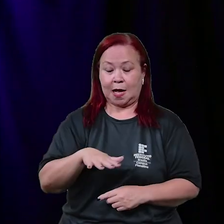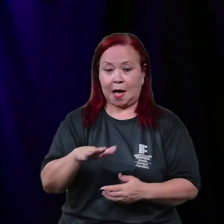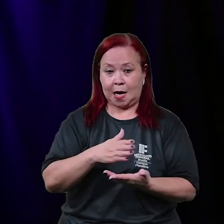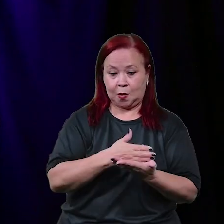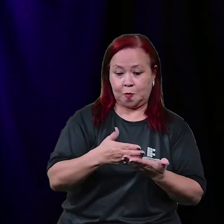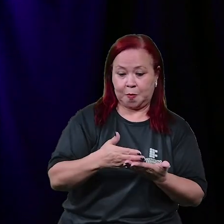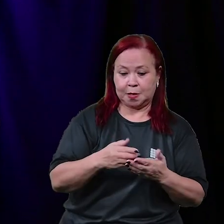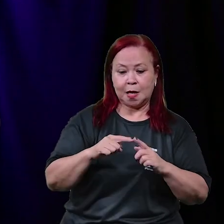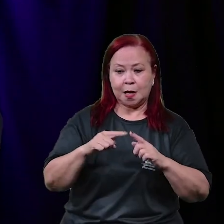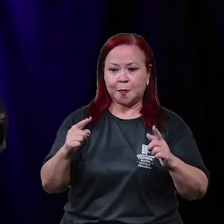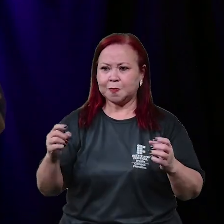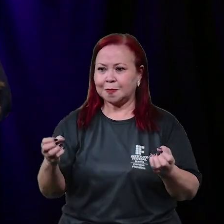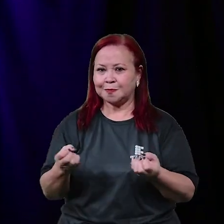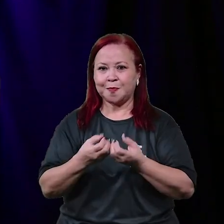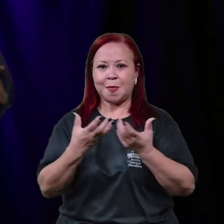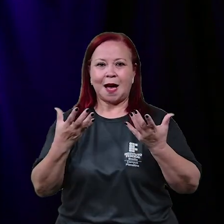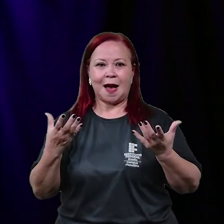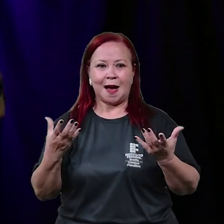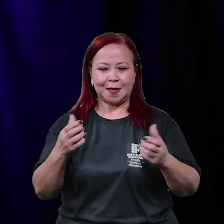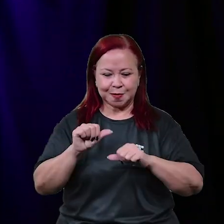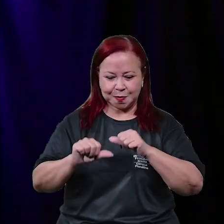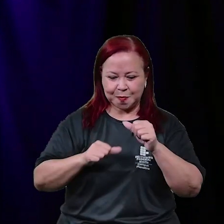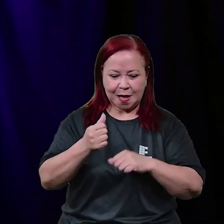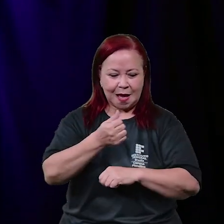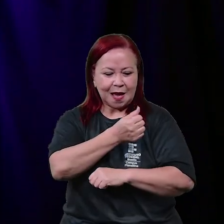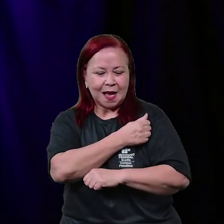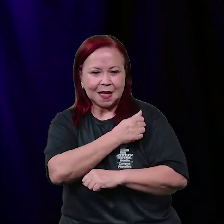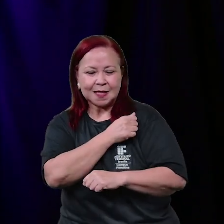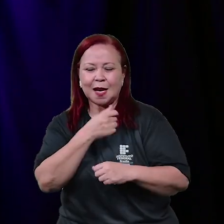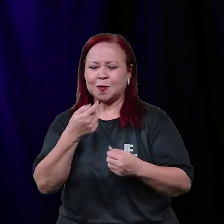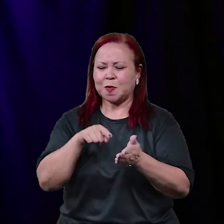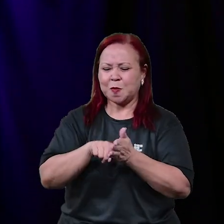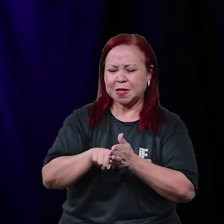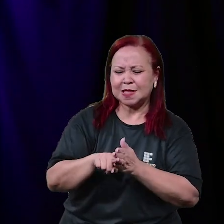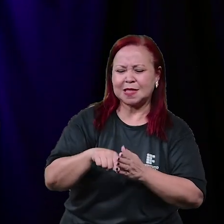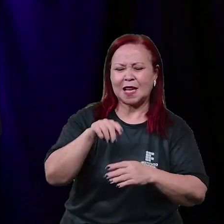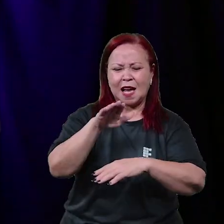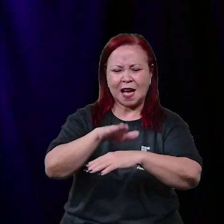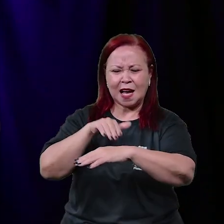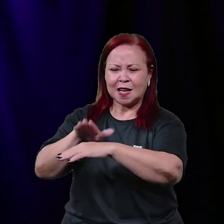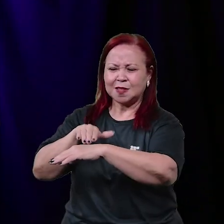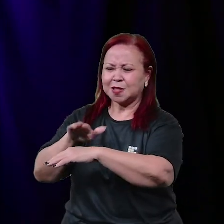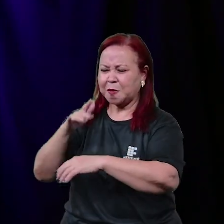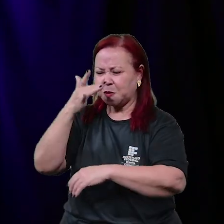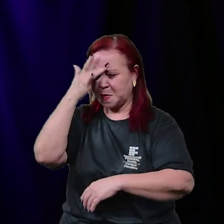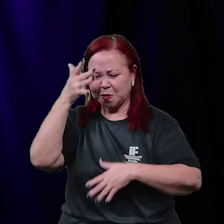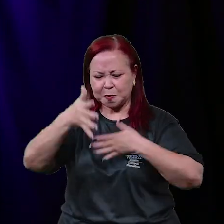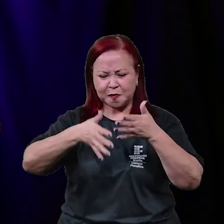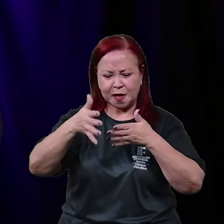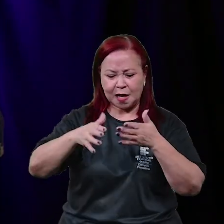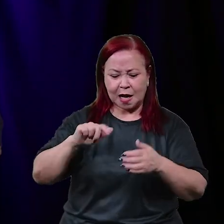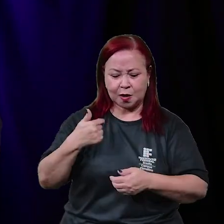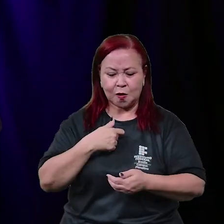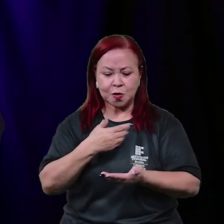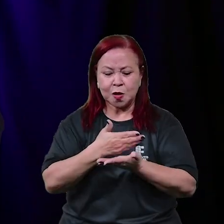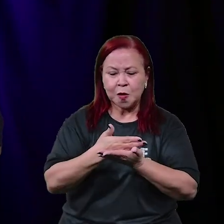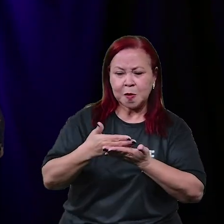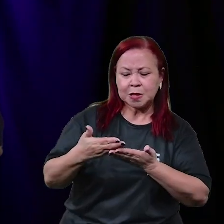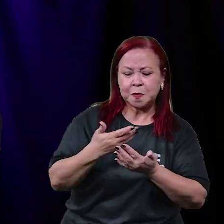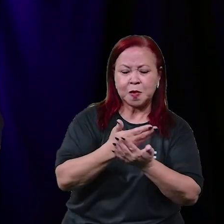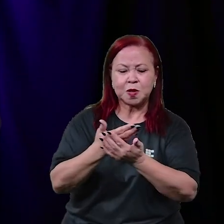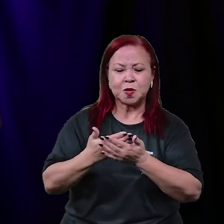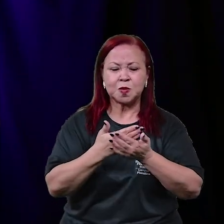foi meio mágico, né? As alunas foram tocando e pesquisando e chamando gente para falar, e a gente começou a estudar